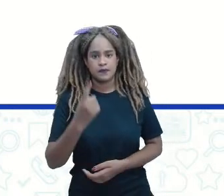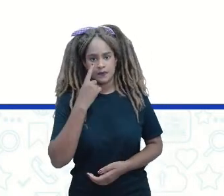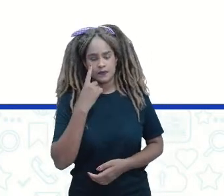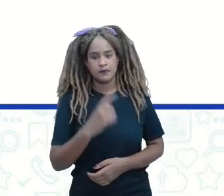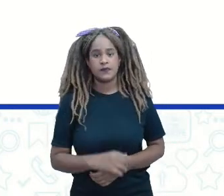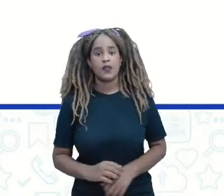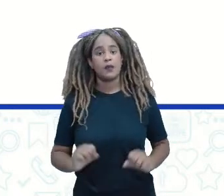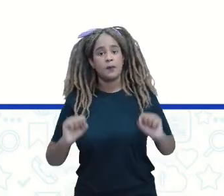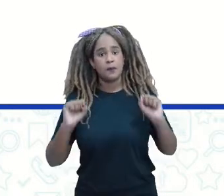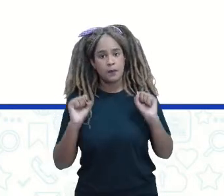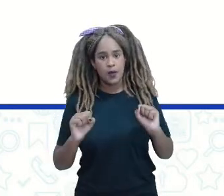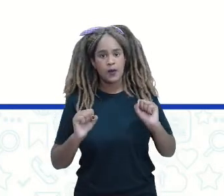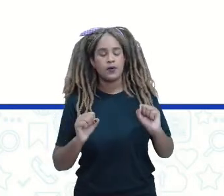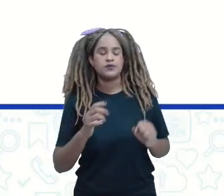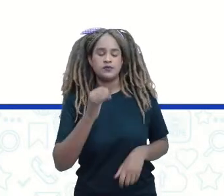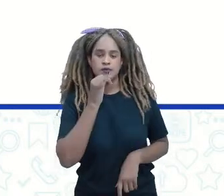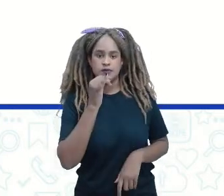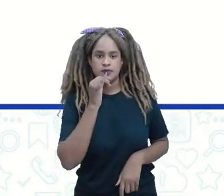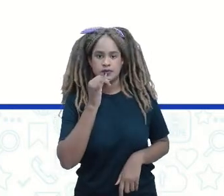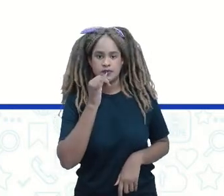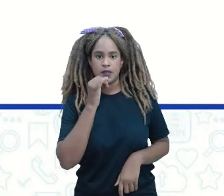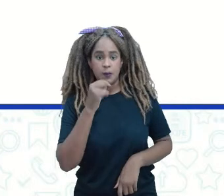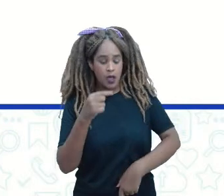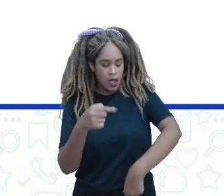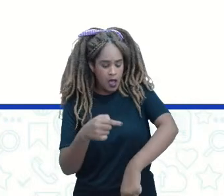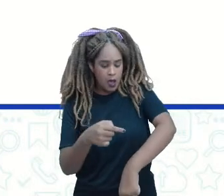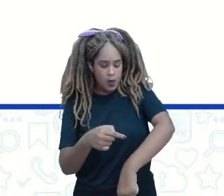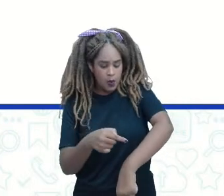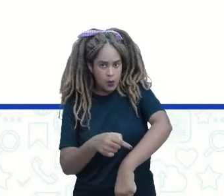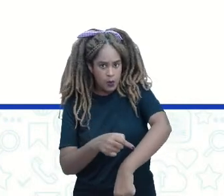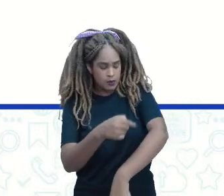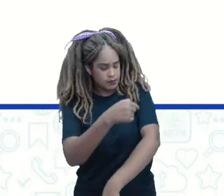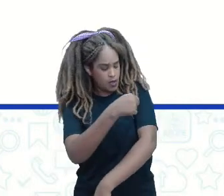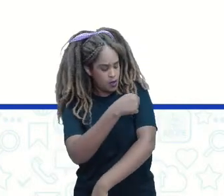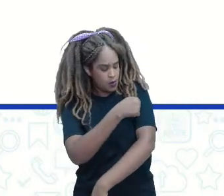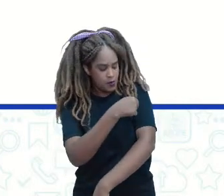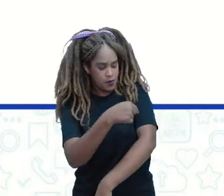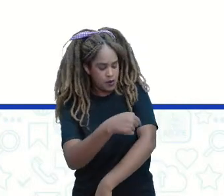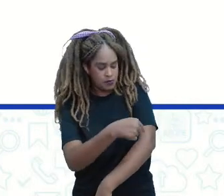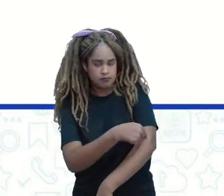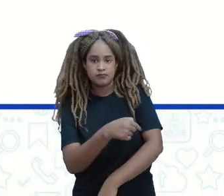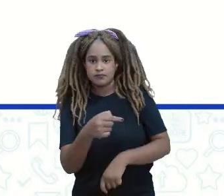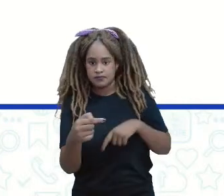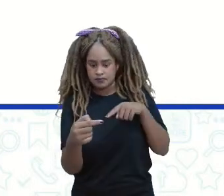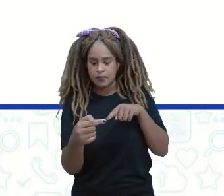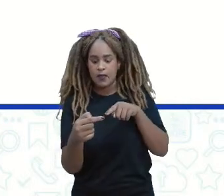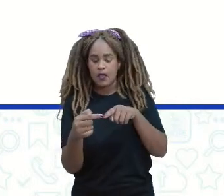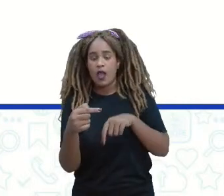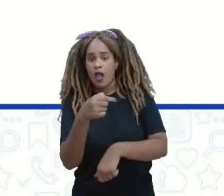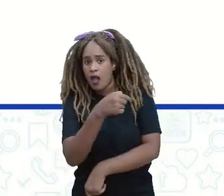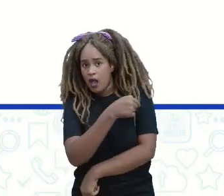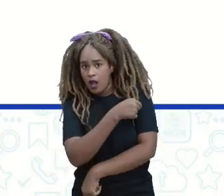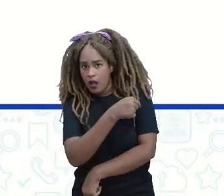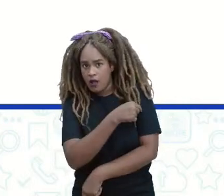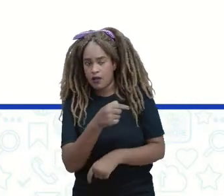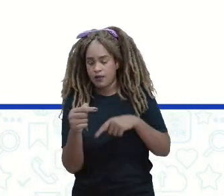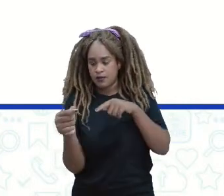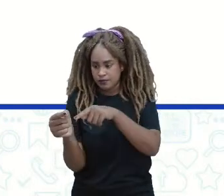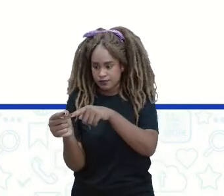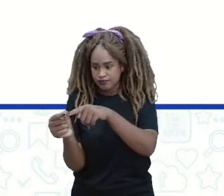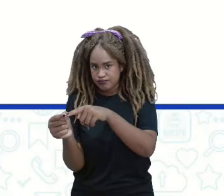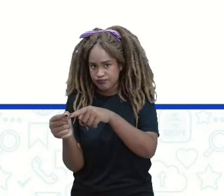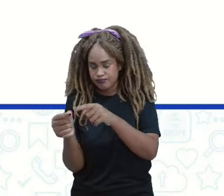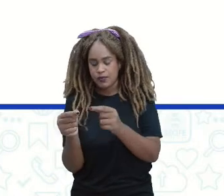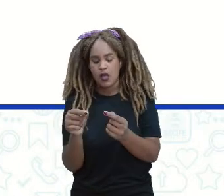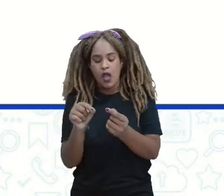pode magnetizar uma agulha, por exemplo, né? Uma agulha de aço, se a gente pegar um ímã